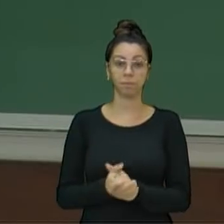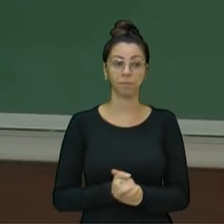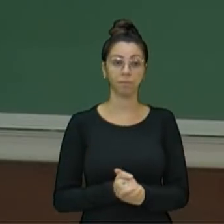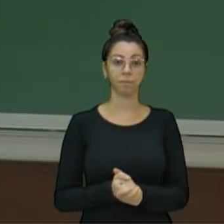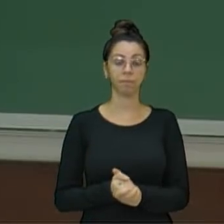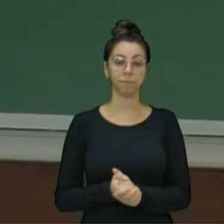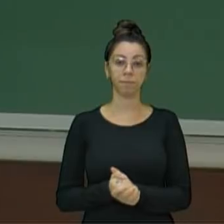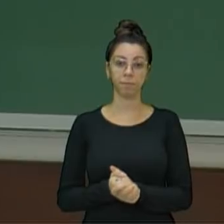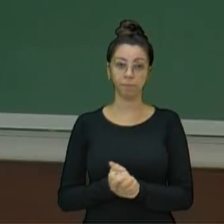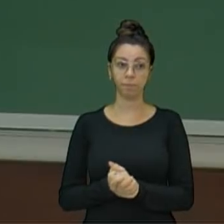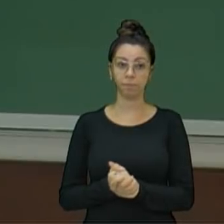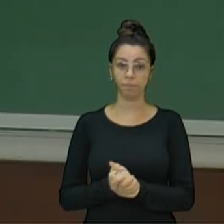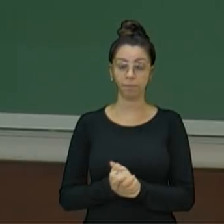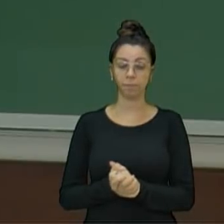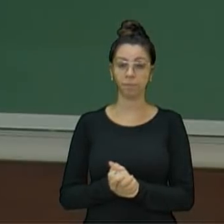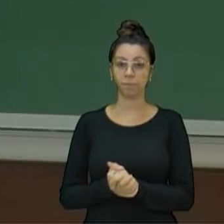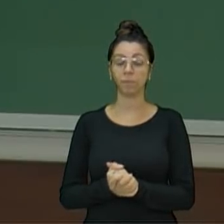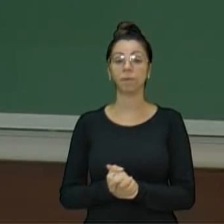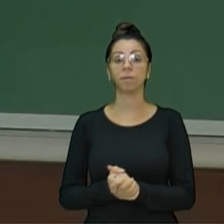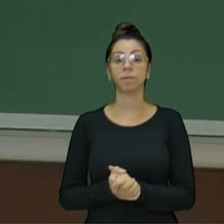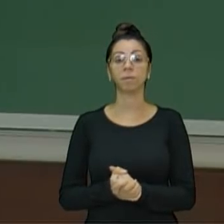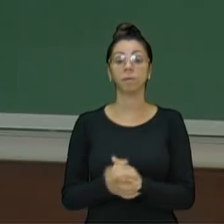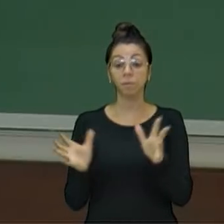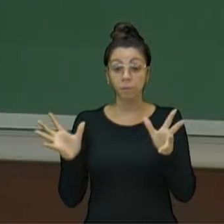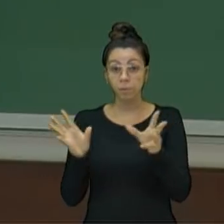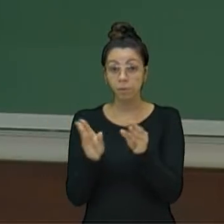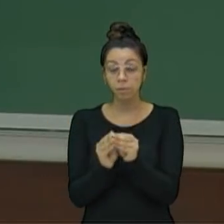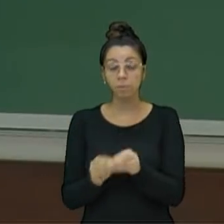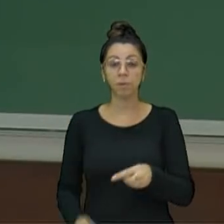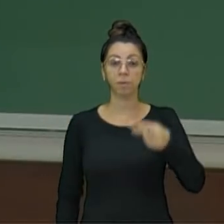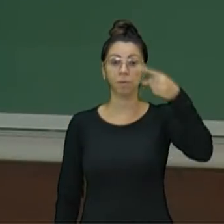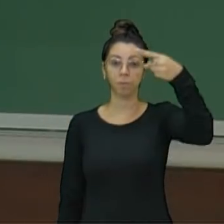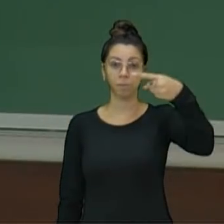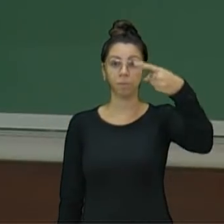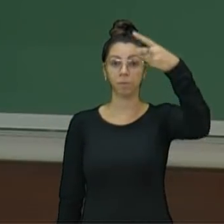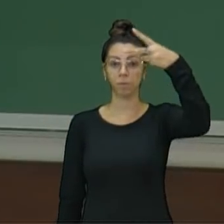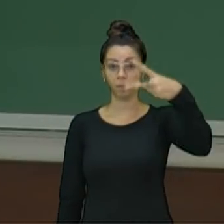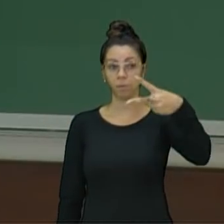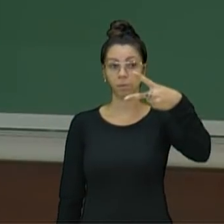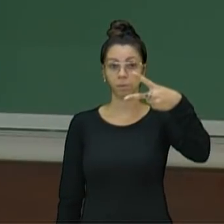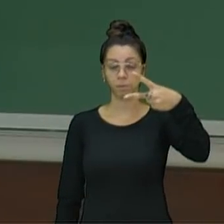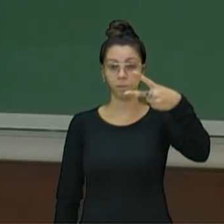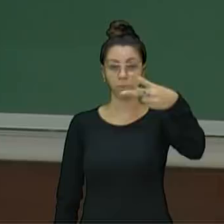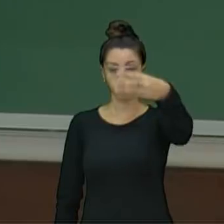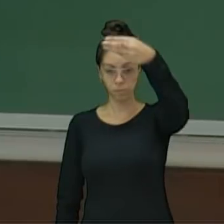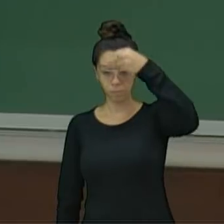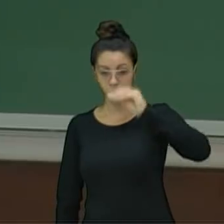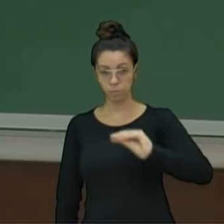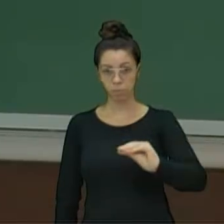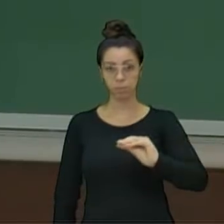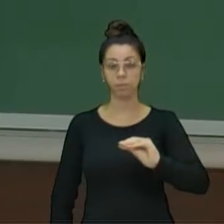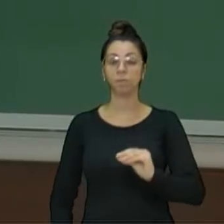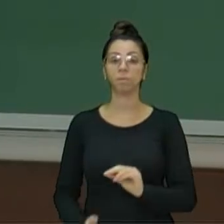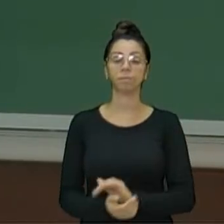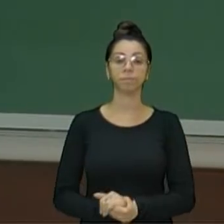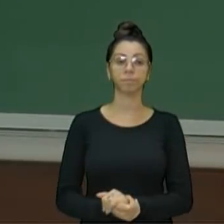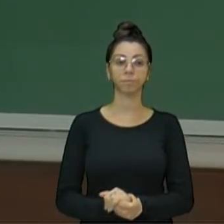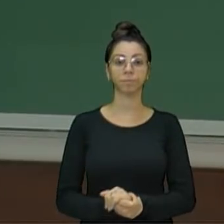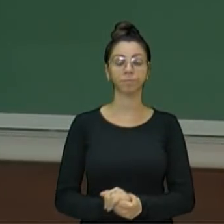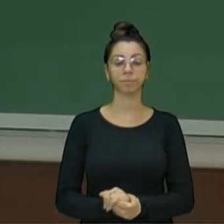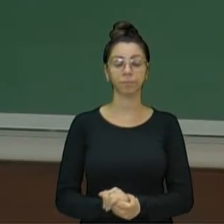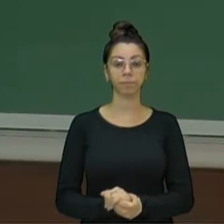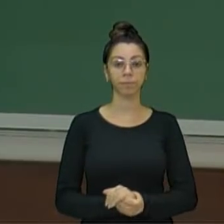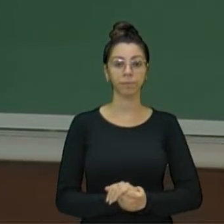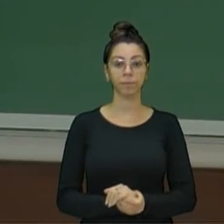vou resumir o item 1 e 2, nessa parte que está embaixo aqui do texto. Ó. Então, o resumo